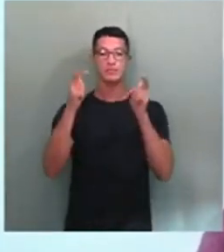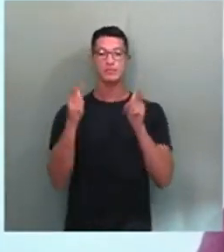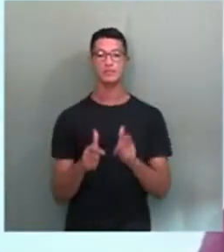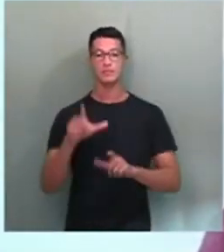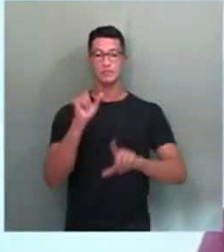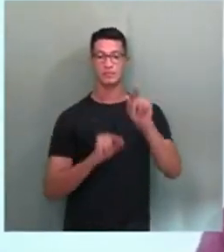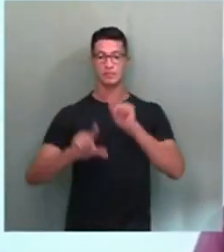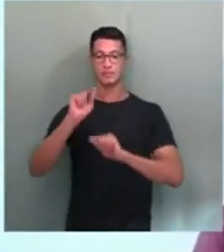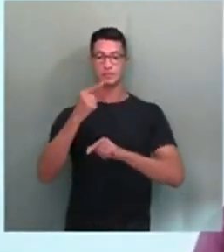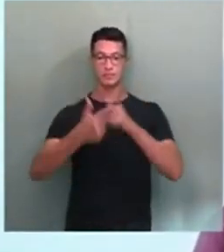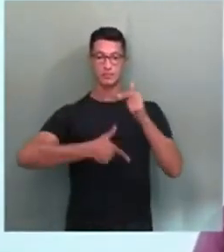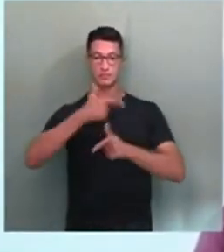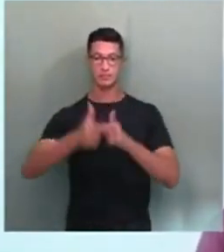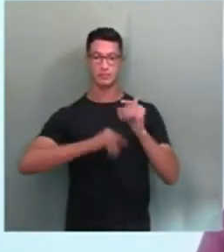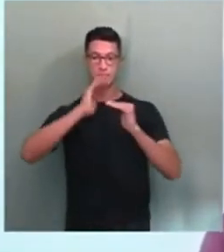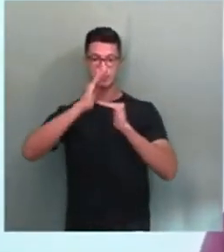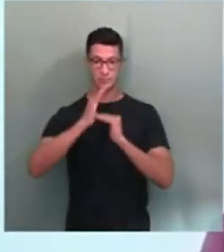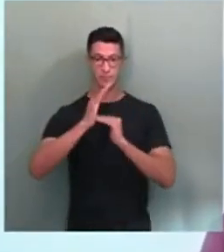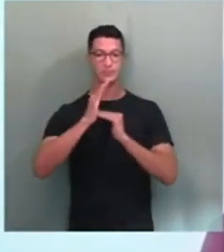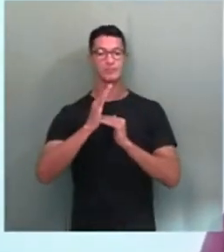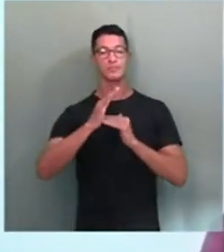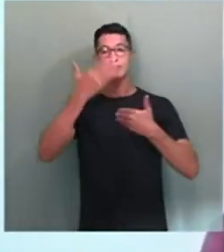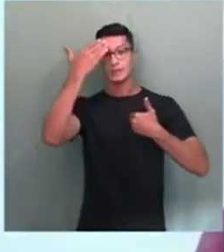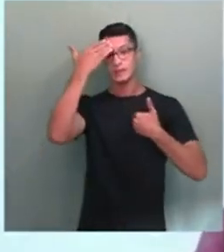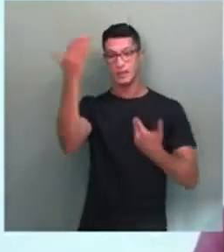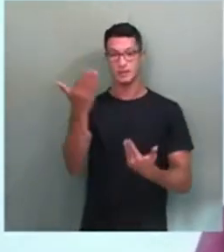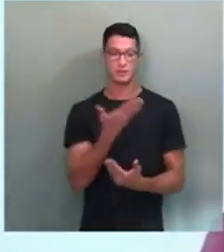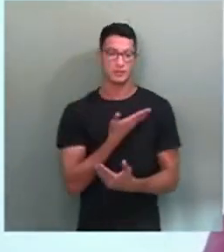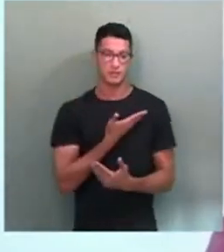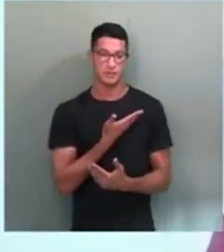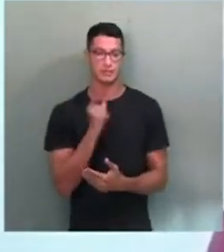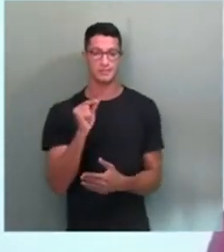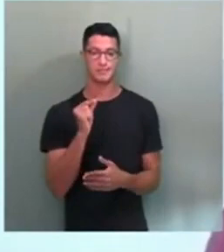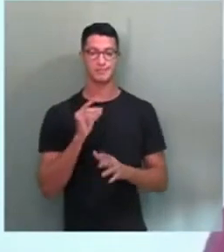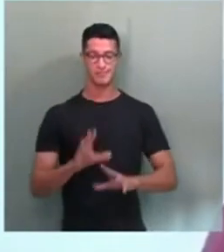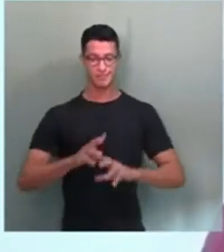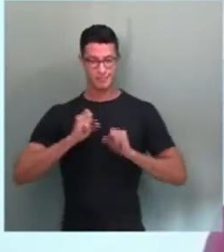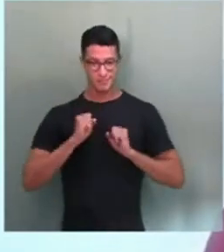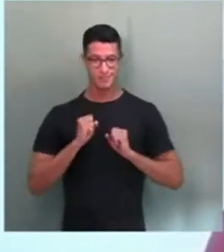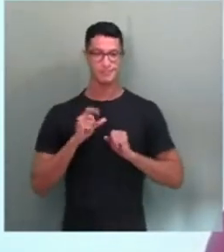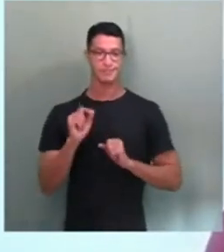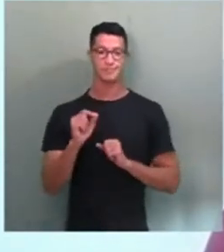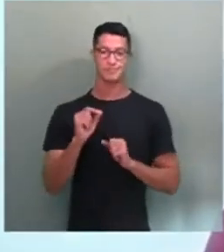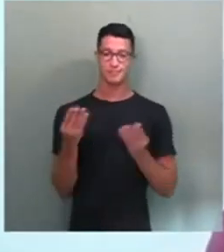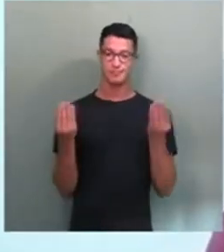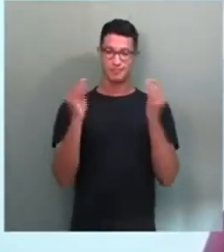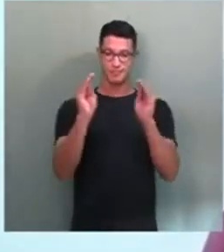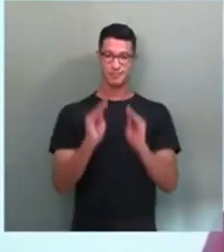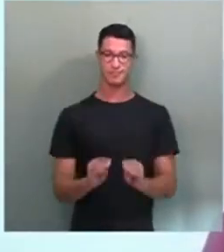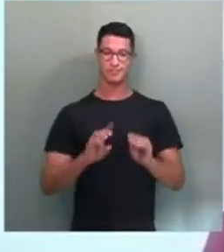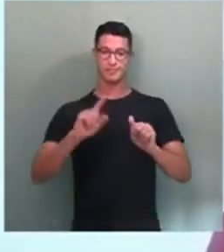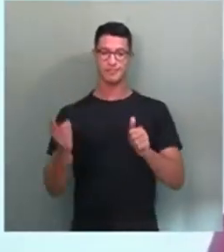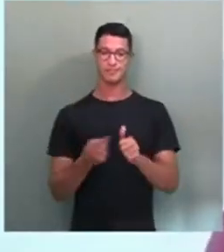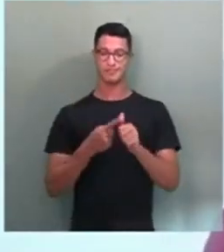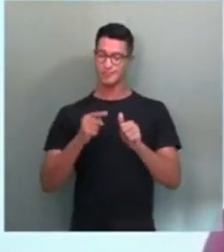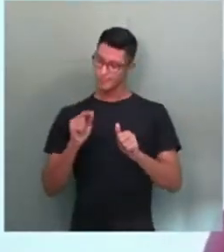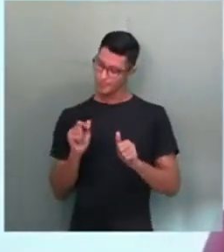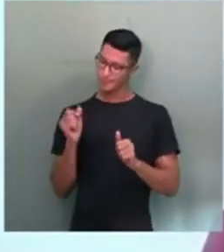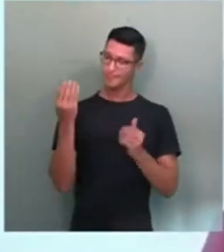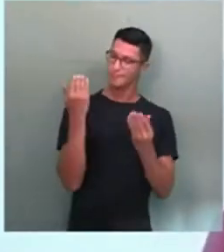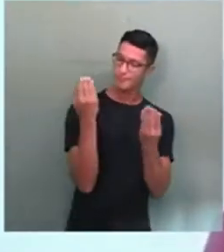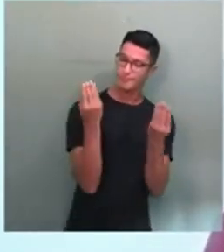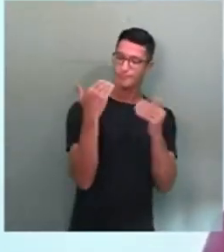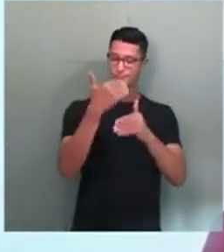escolhemos trabalhar, que é o Senado Federal, foram graças a esses colegas que nos receberam, que colocaram as primeiras pedras,